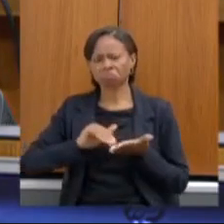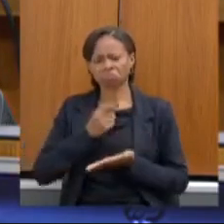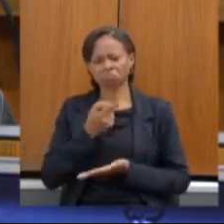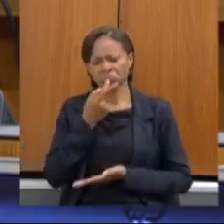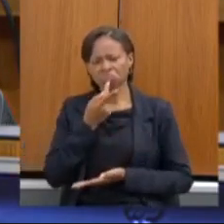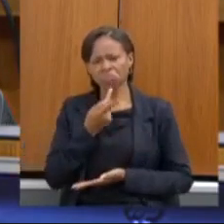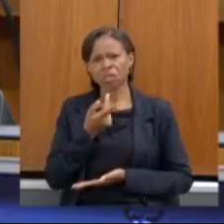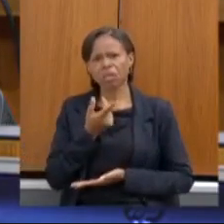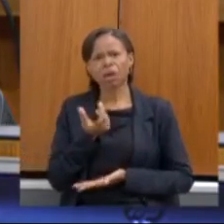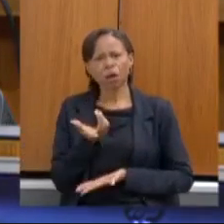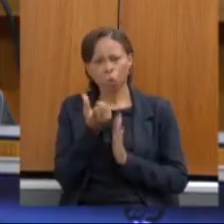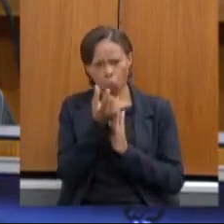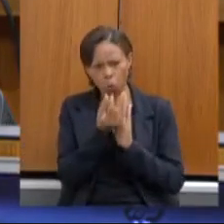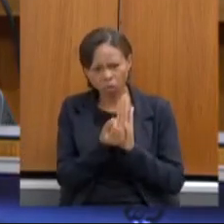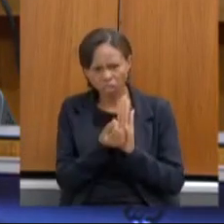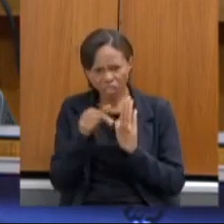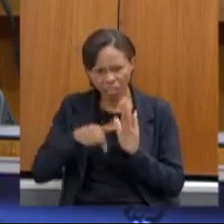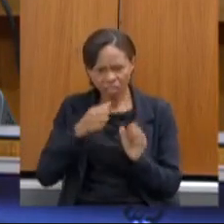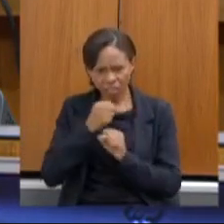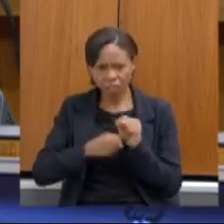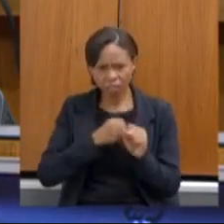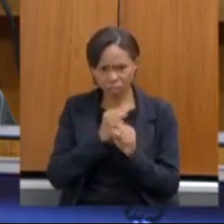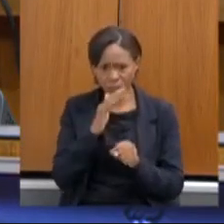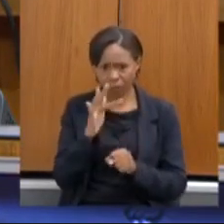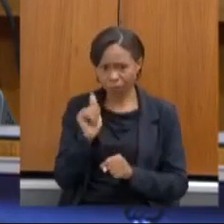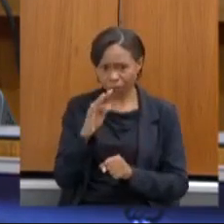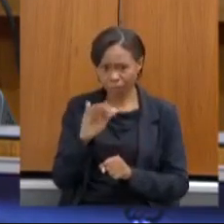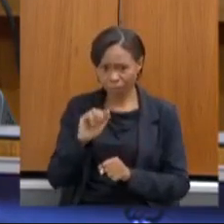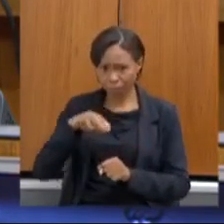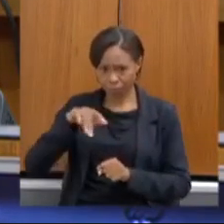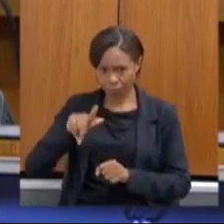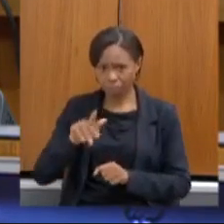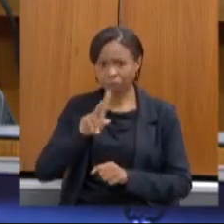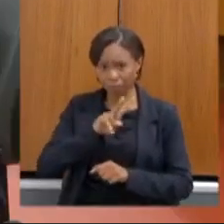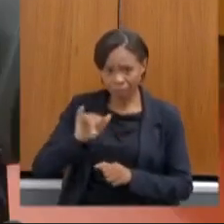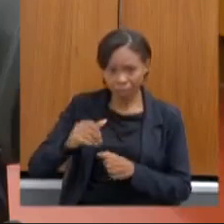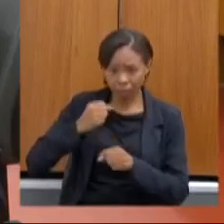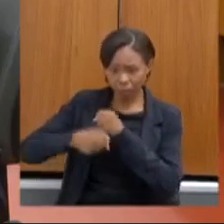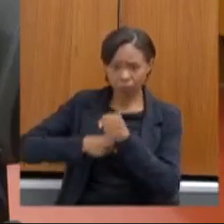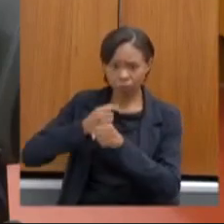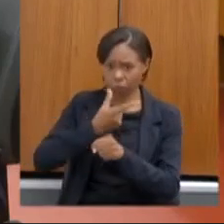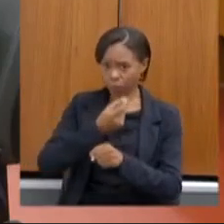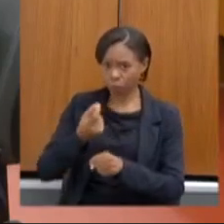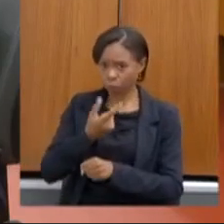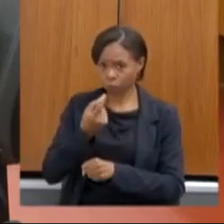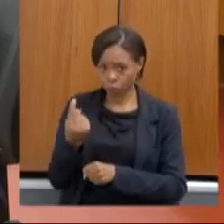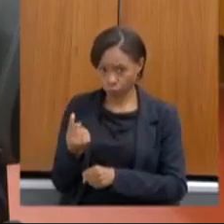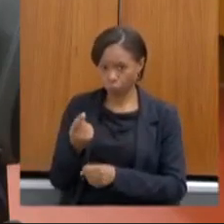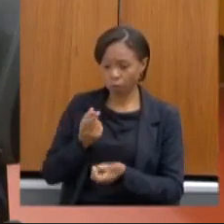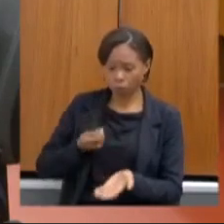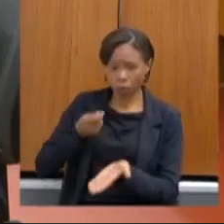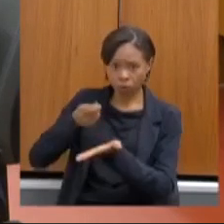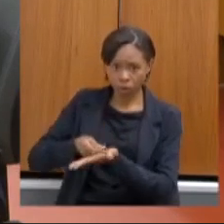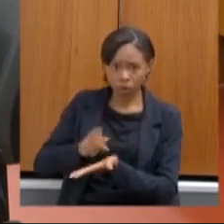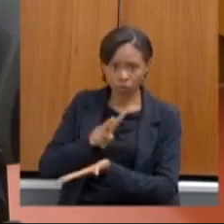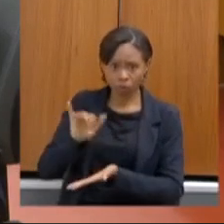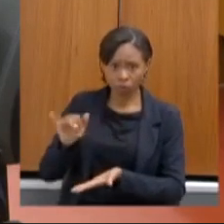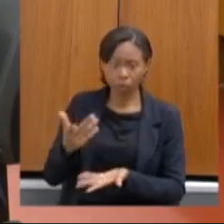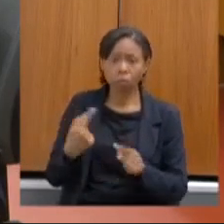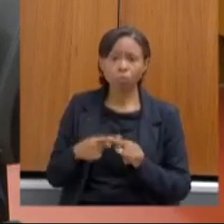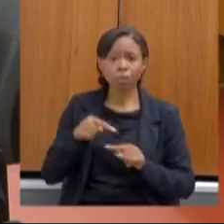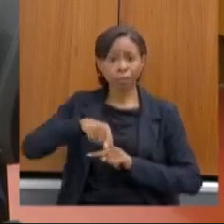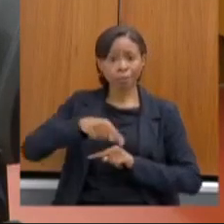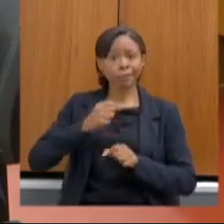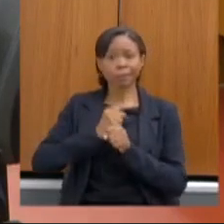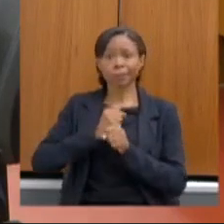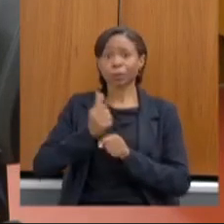é o que está orçado para esse ano na supermix será executada em 2021 é porque nós estamos nos piores anos da execução